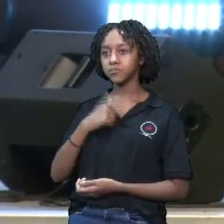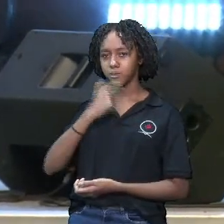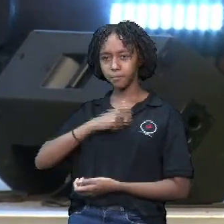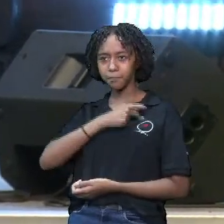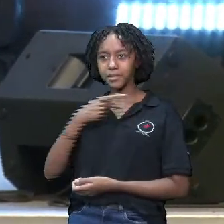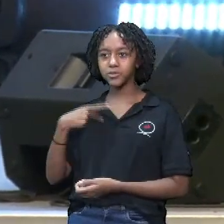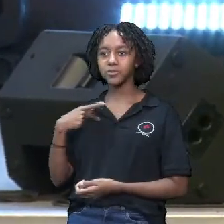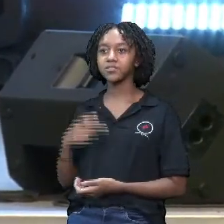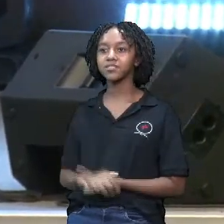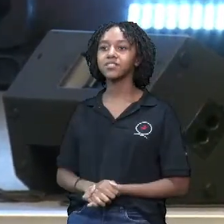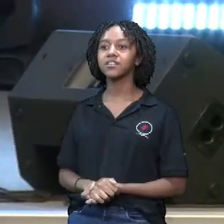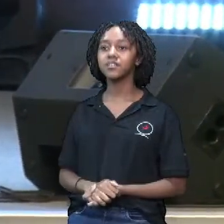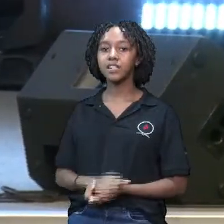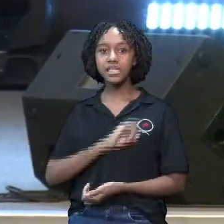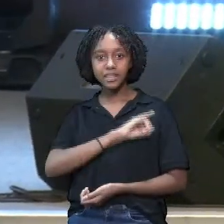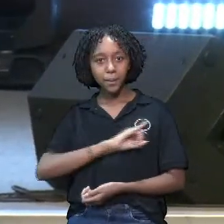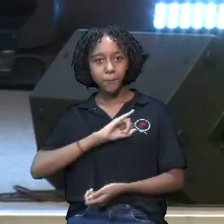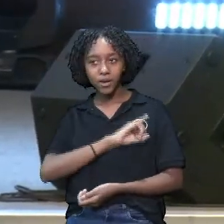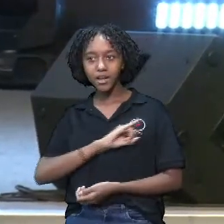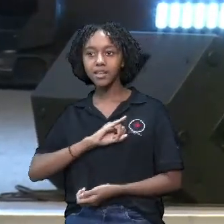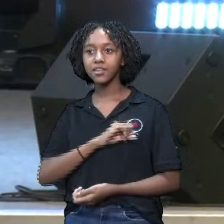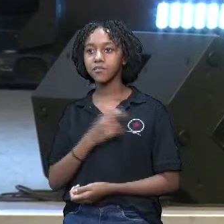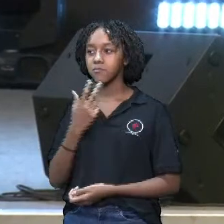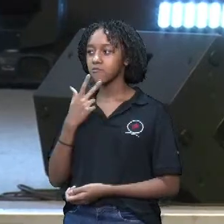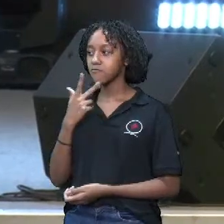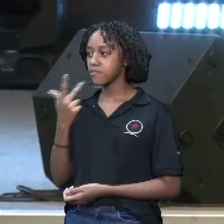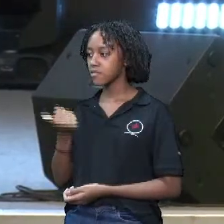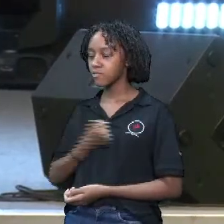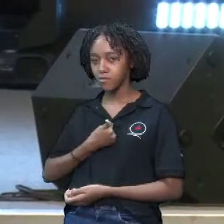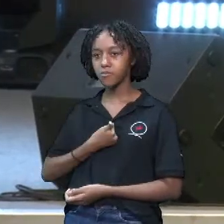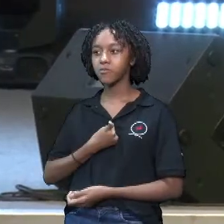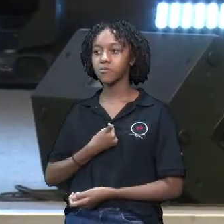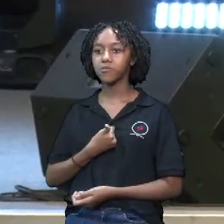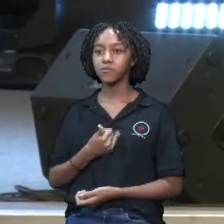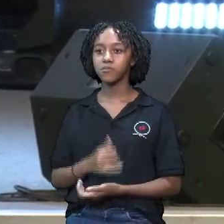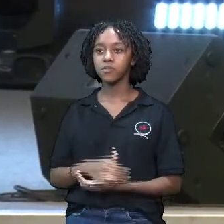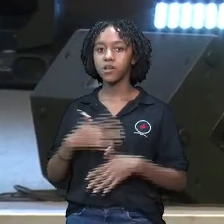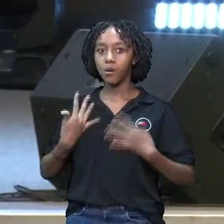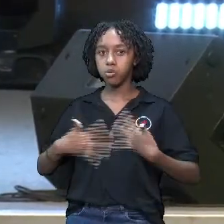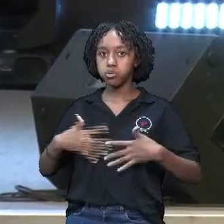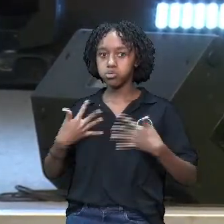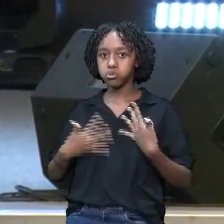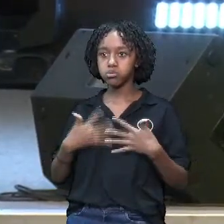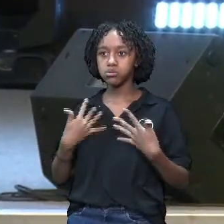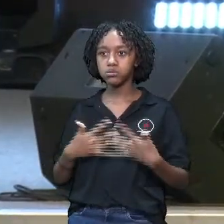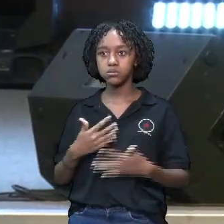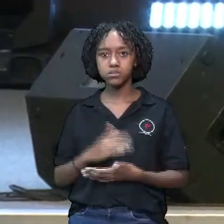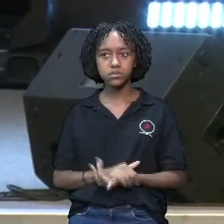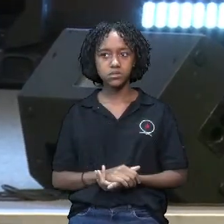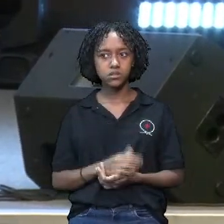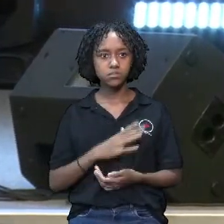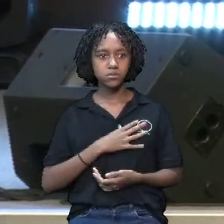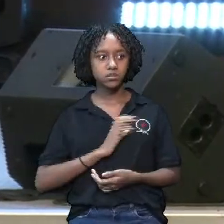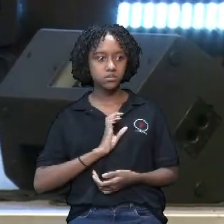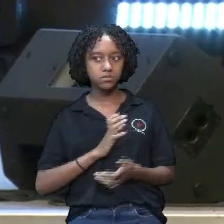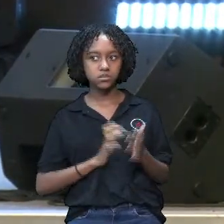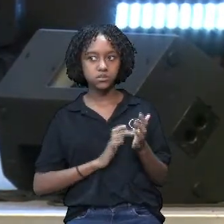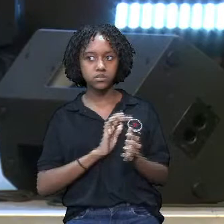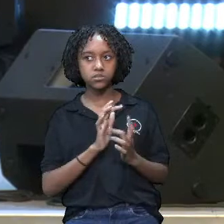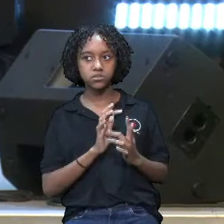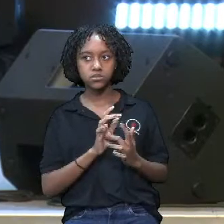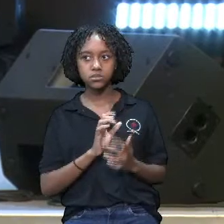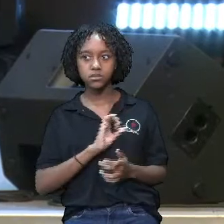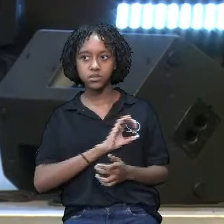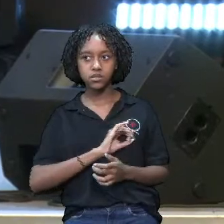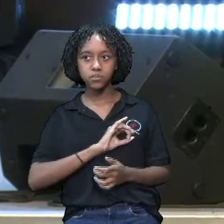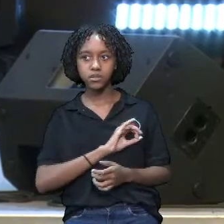Itaboraí. Quando ele falou assim, Itaboraí, bateu um desespero, assim, um pouquinho, assim, no meu coração, porque eu falei, Jesus, Itaboraí é só